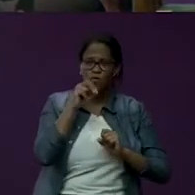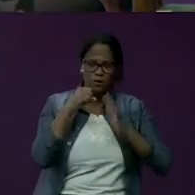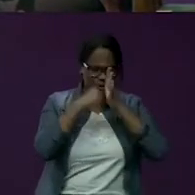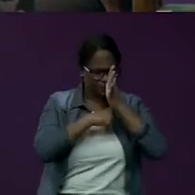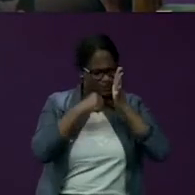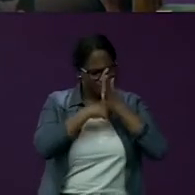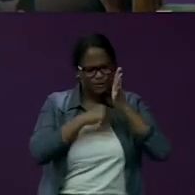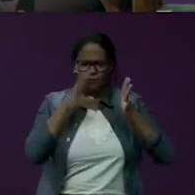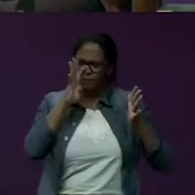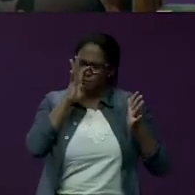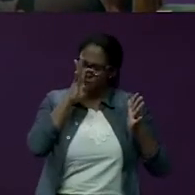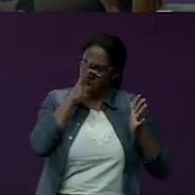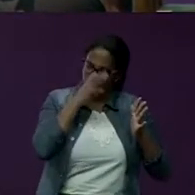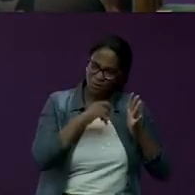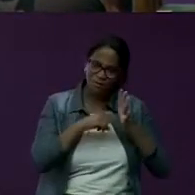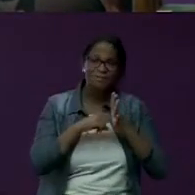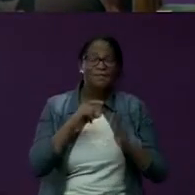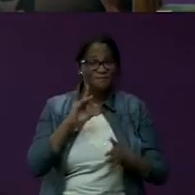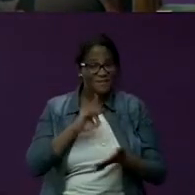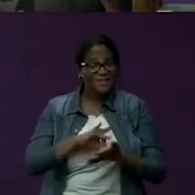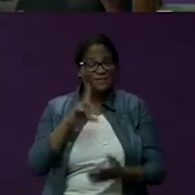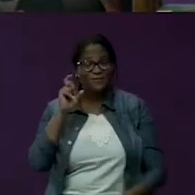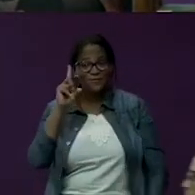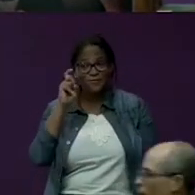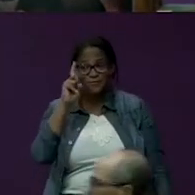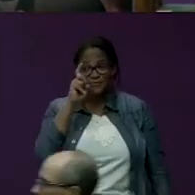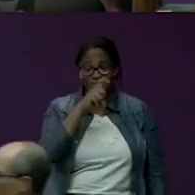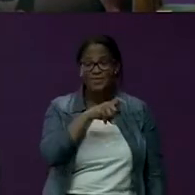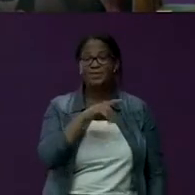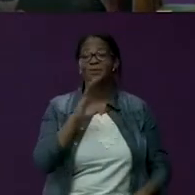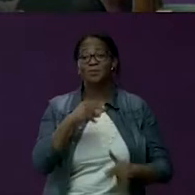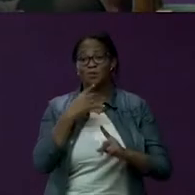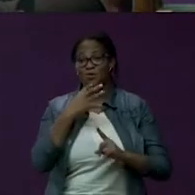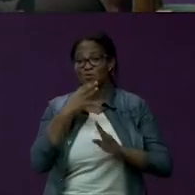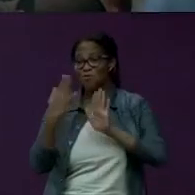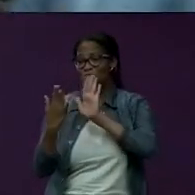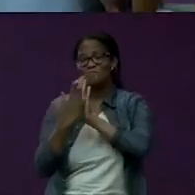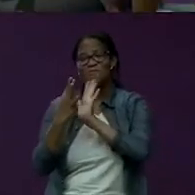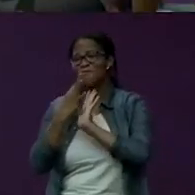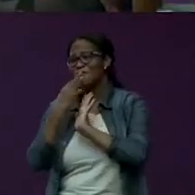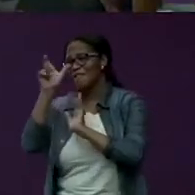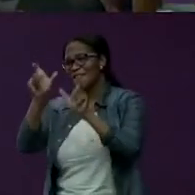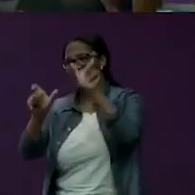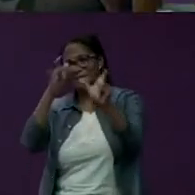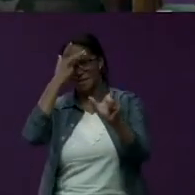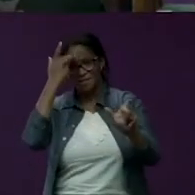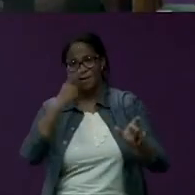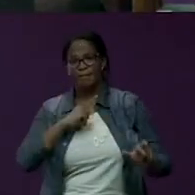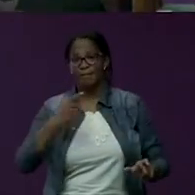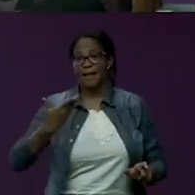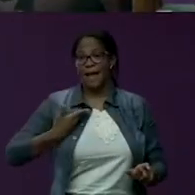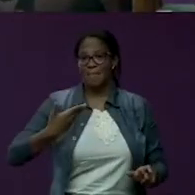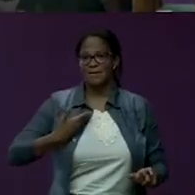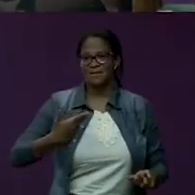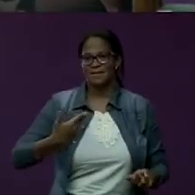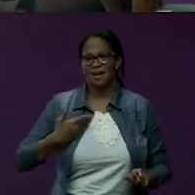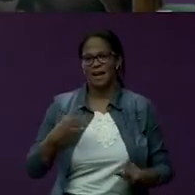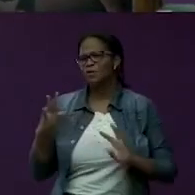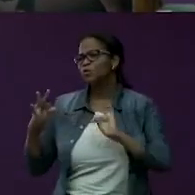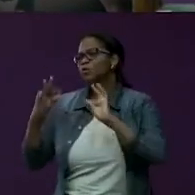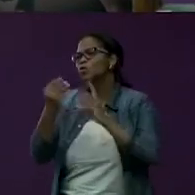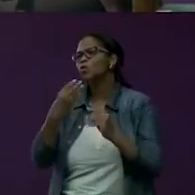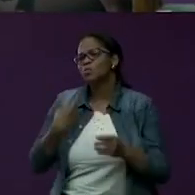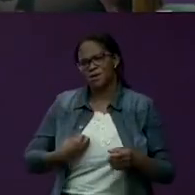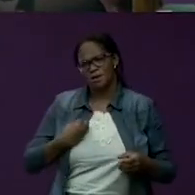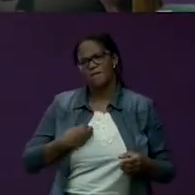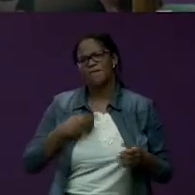praticamente. E é muito difícil, porque também conheço as pessoas, a gente tem amizades, né? A coisa não é fria. Todo mundo aqui deve ter